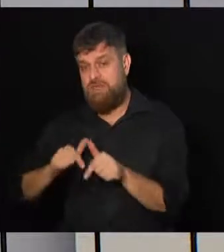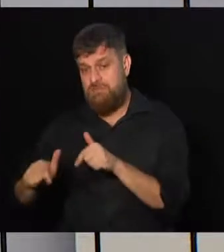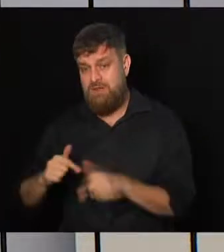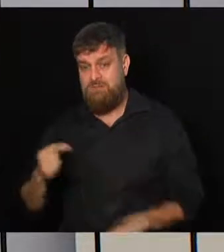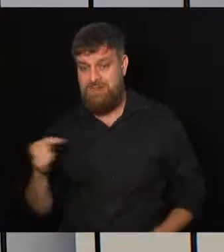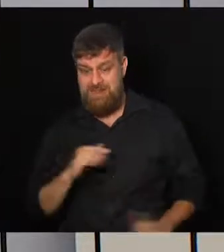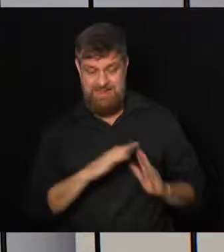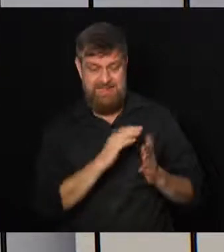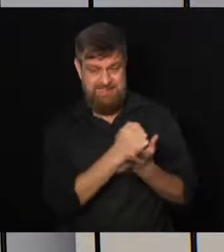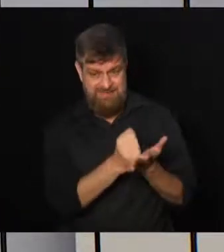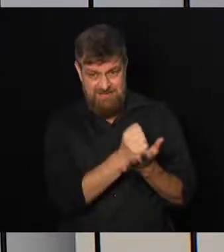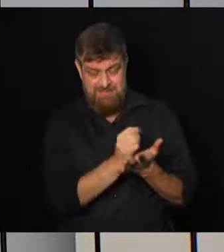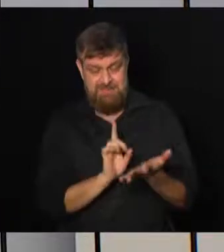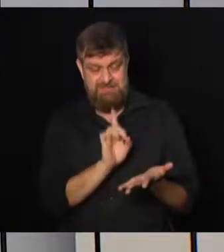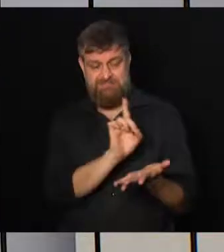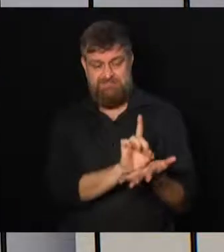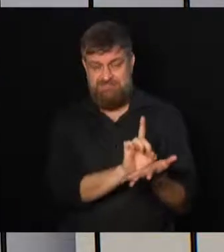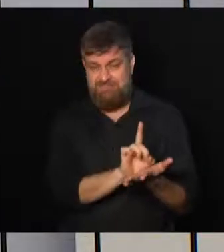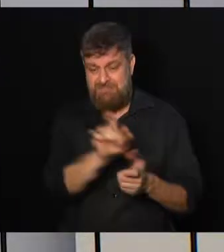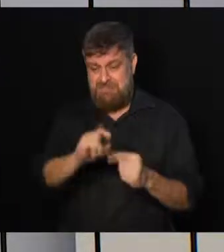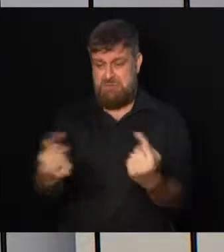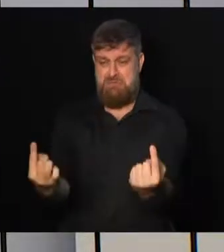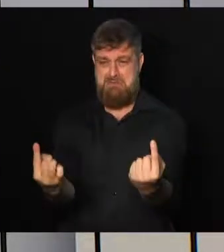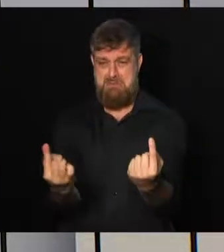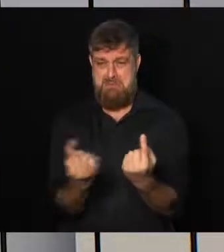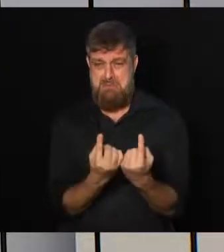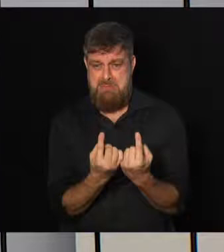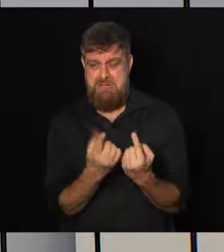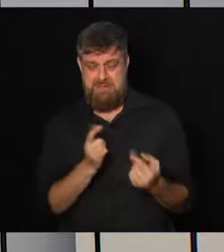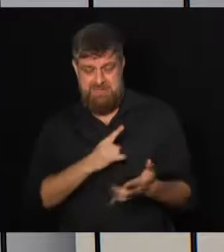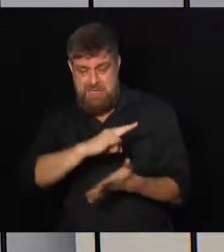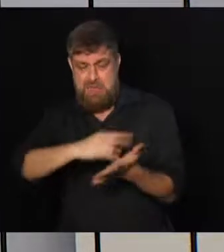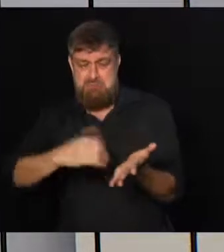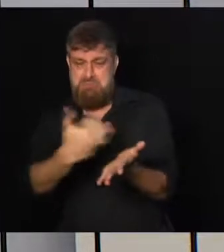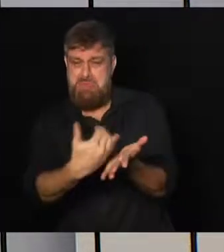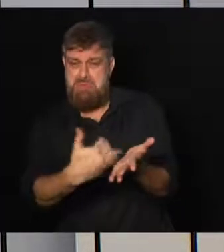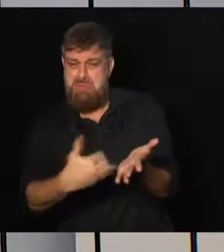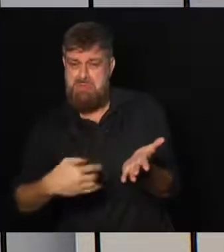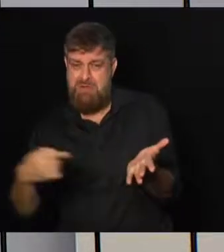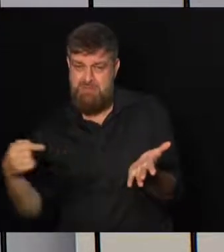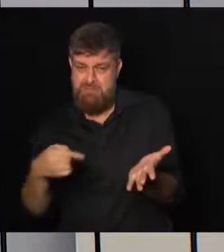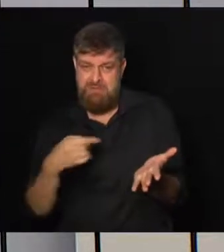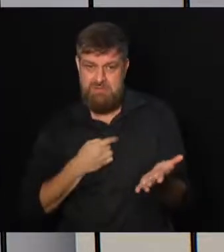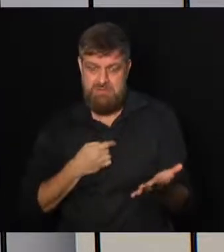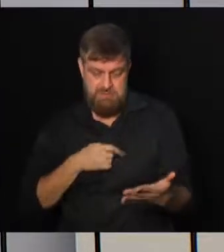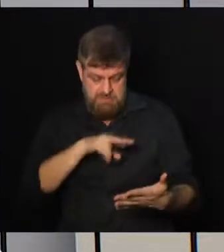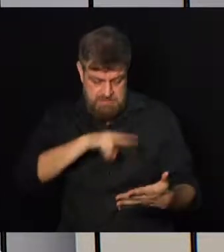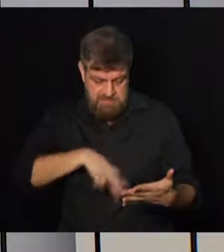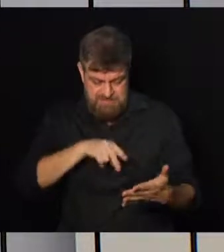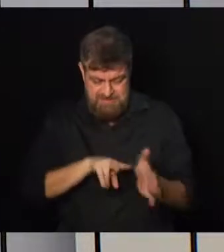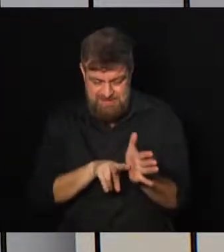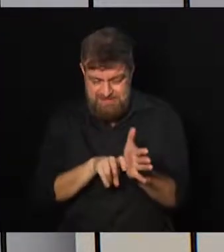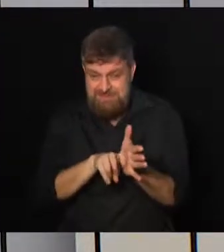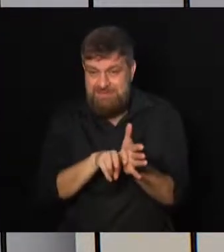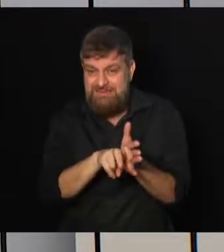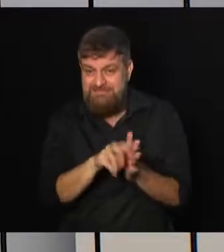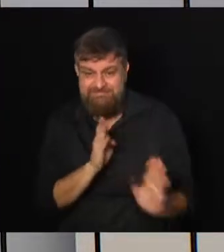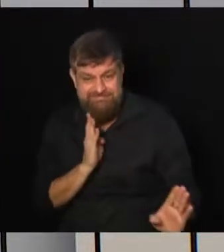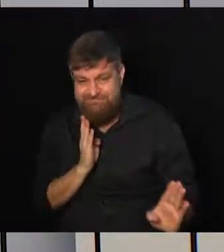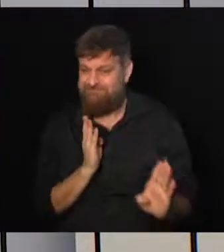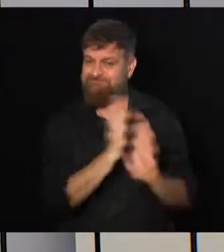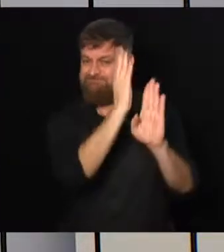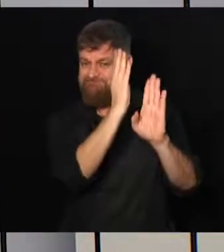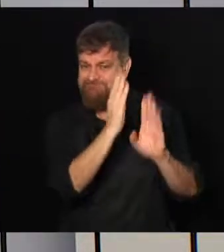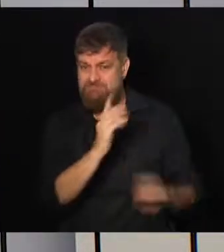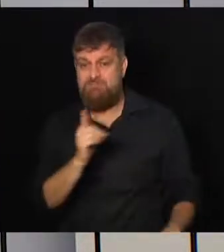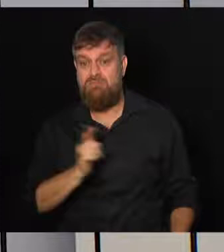trabalho, farmácia, as pessoas lá chegam com uma determinada receita a partir do momento que já é diagnosticado, que precisa